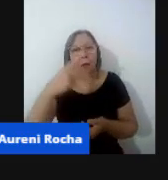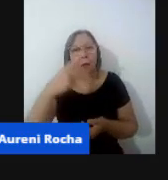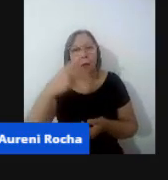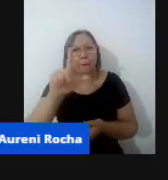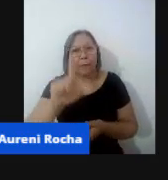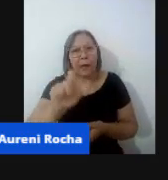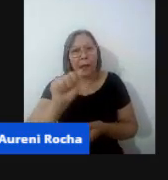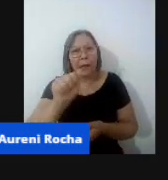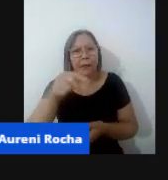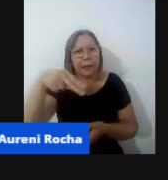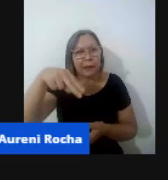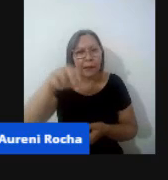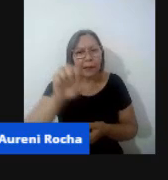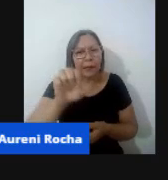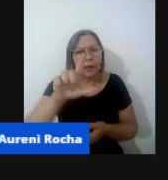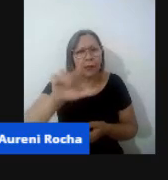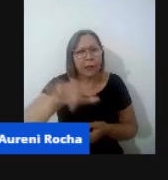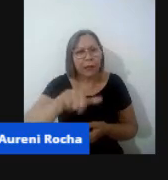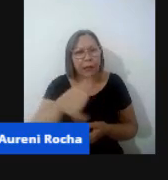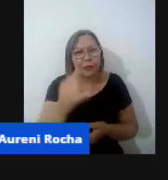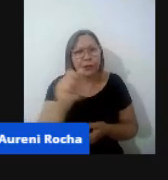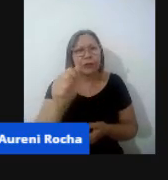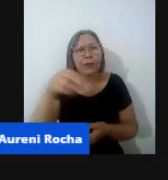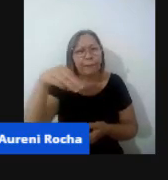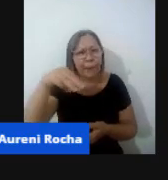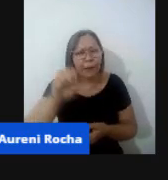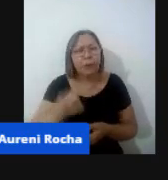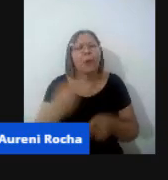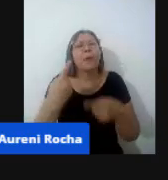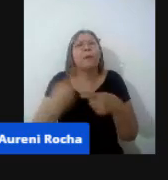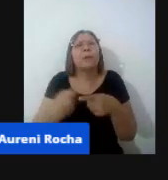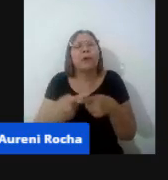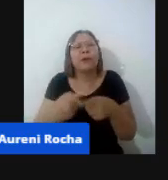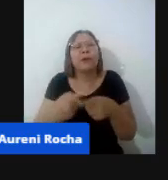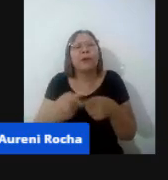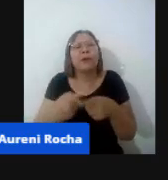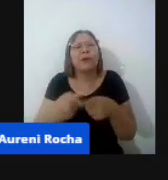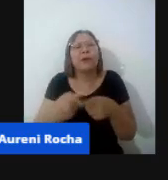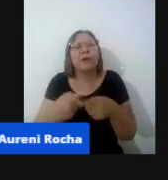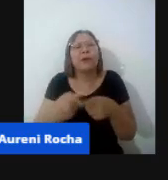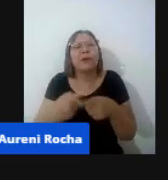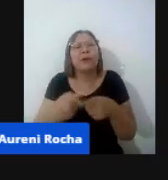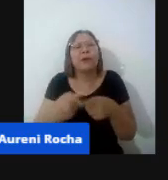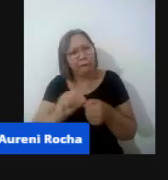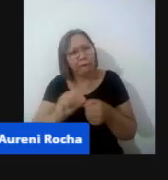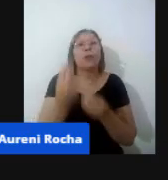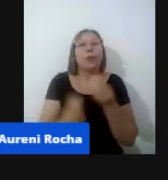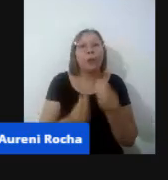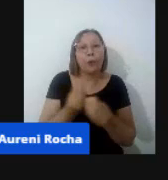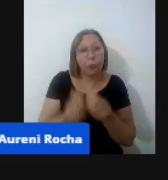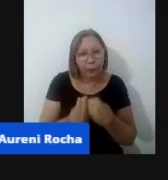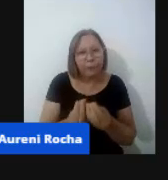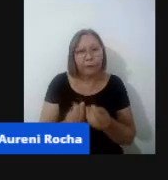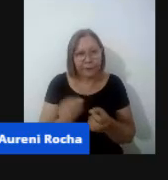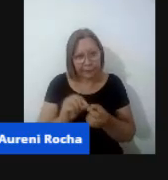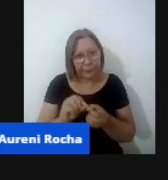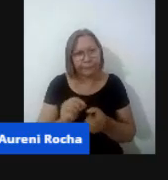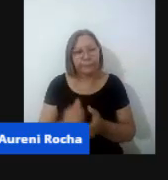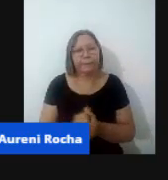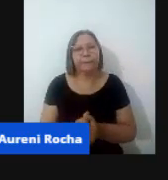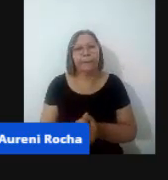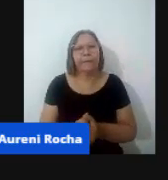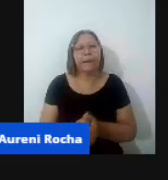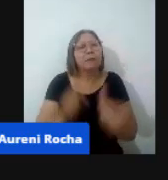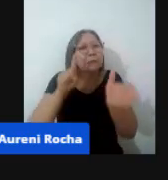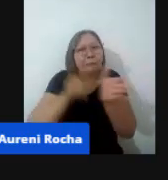essas atividades? E o porquê eu tenho que adequar, né? Mediante esses questionamentos, um dos